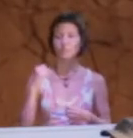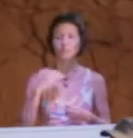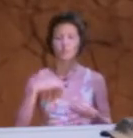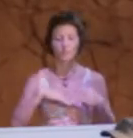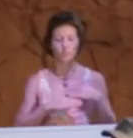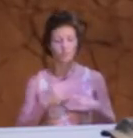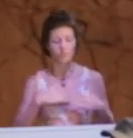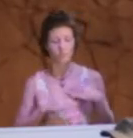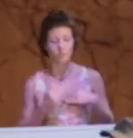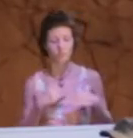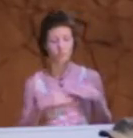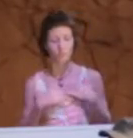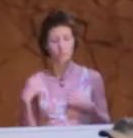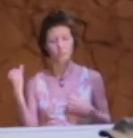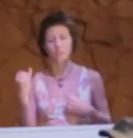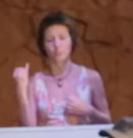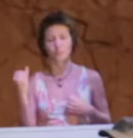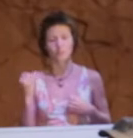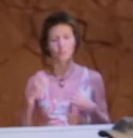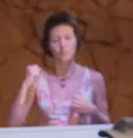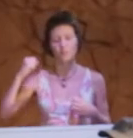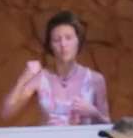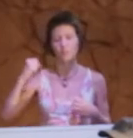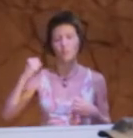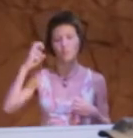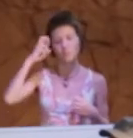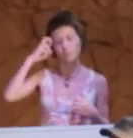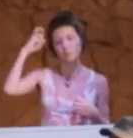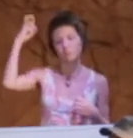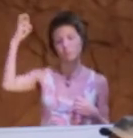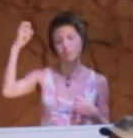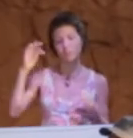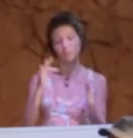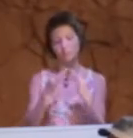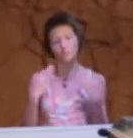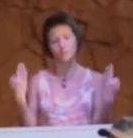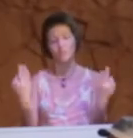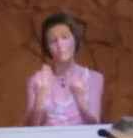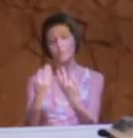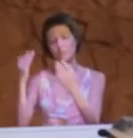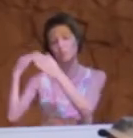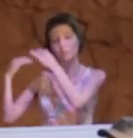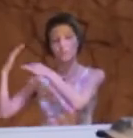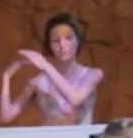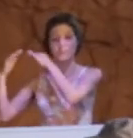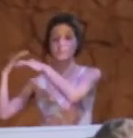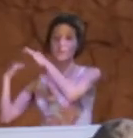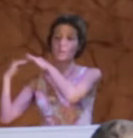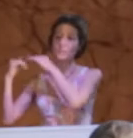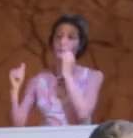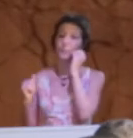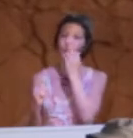aparentemente é forte, mas uma força de dentro, de uma inteligência ancestral, de uma inteligência nata, né? Você olha